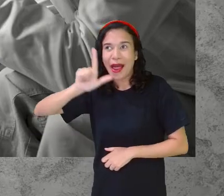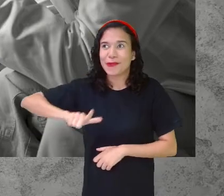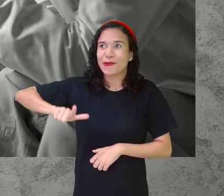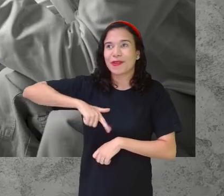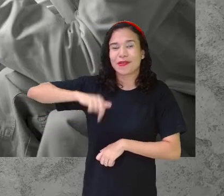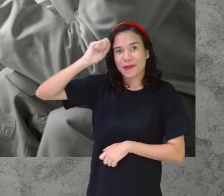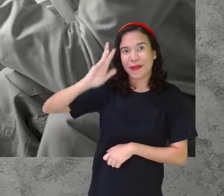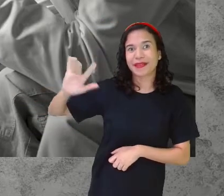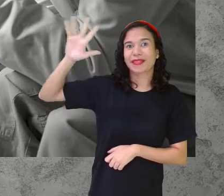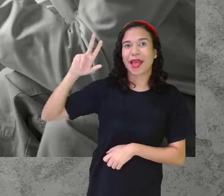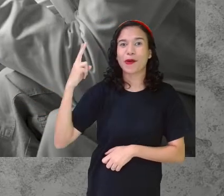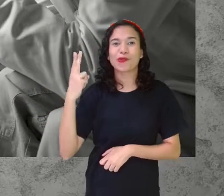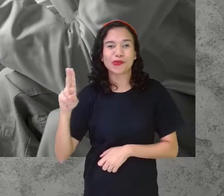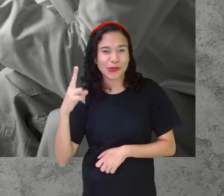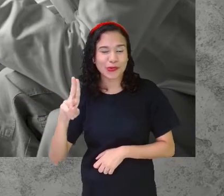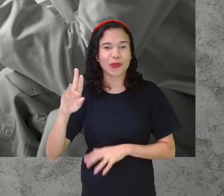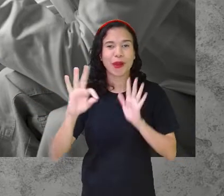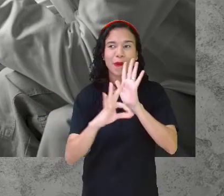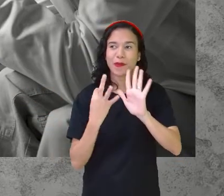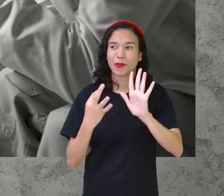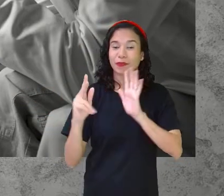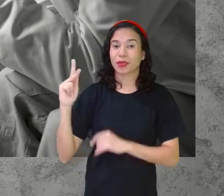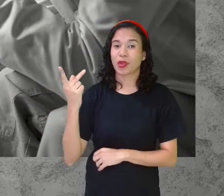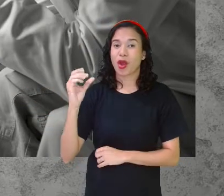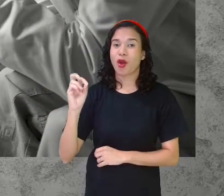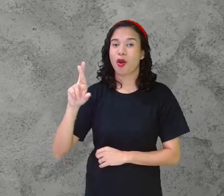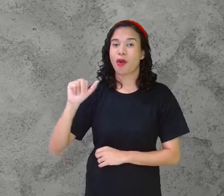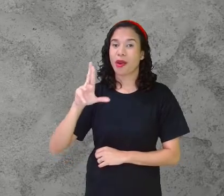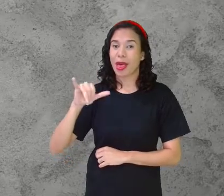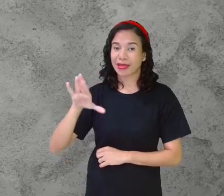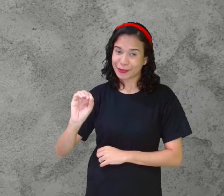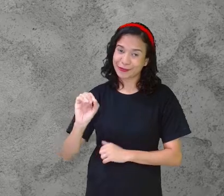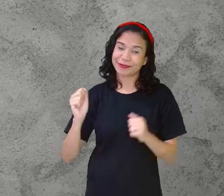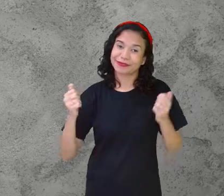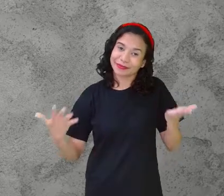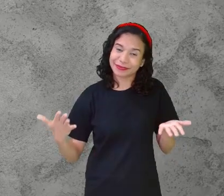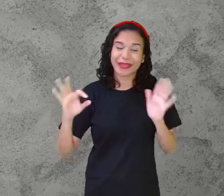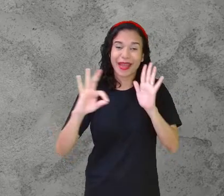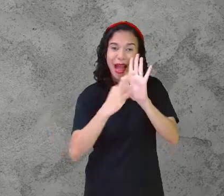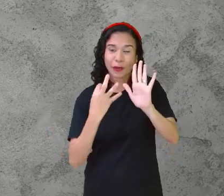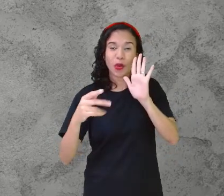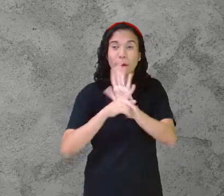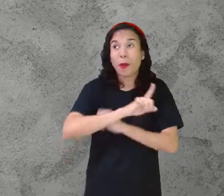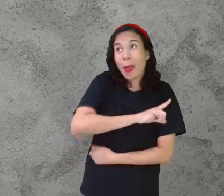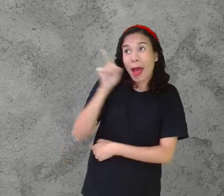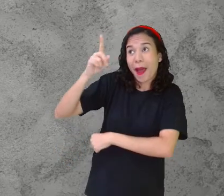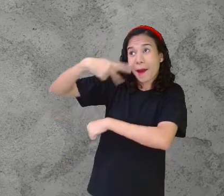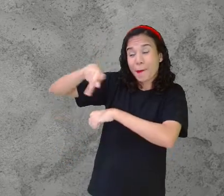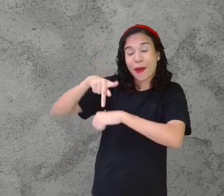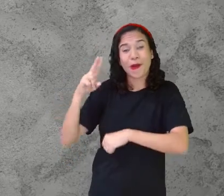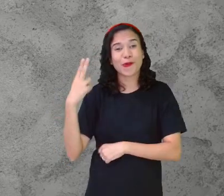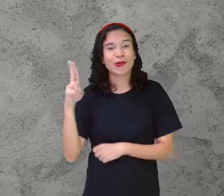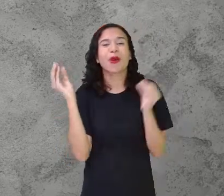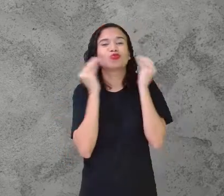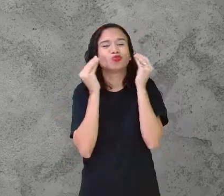fantástica desse autor aí, que se chama Horácio Quiroga, um autor lá do Uruguai.